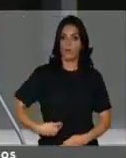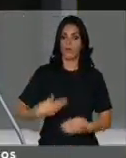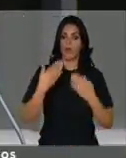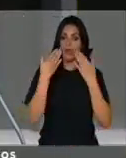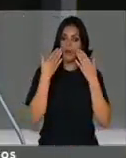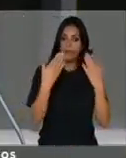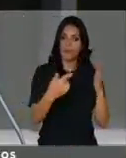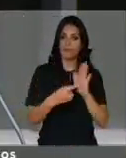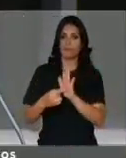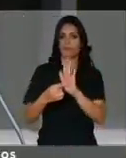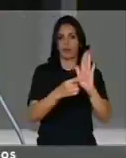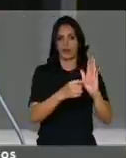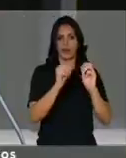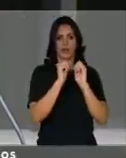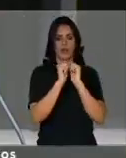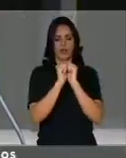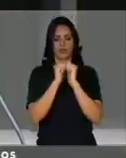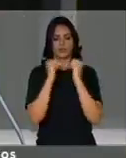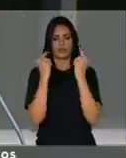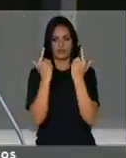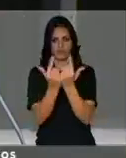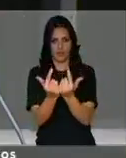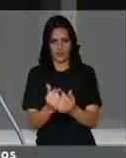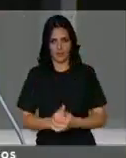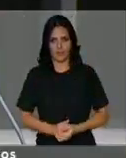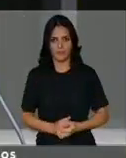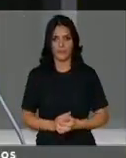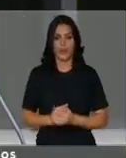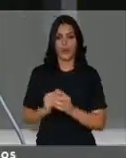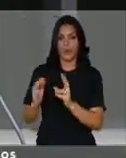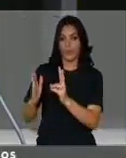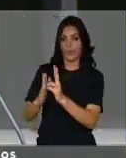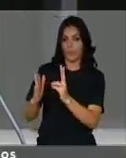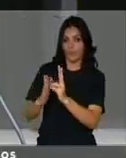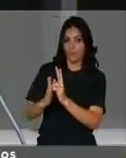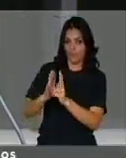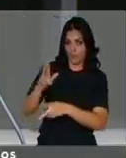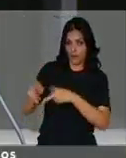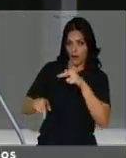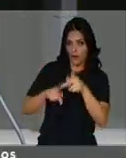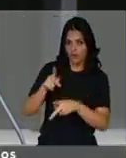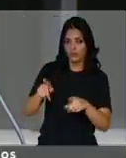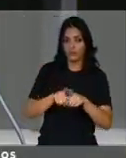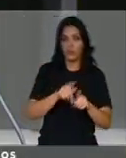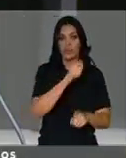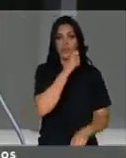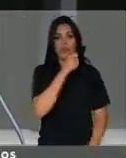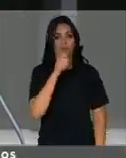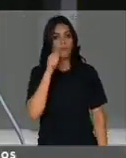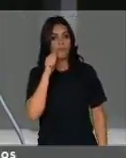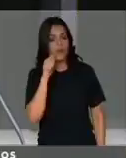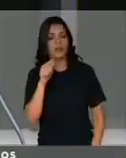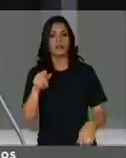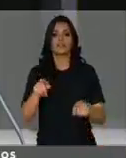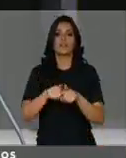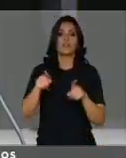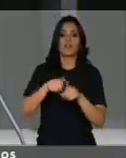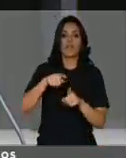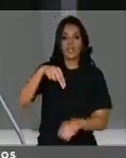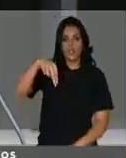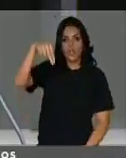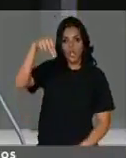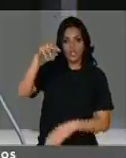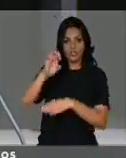Legislativa. A reivindicação dos povos indígenas do Amapá e norte do Pará